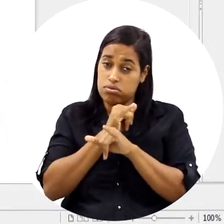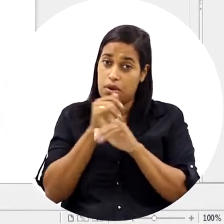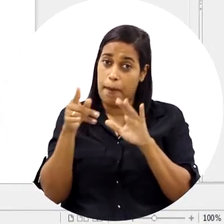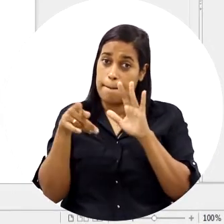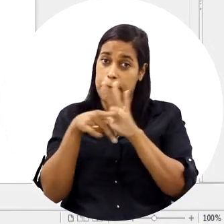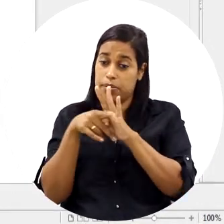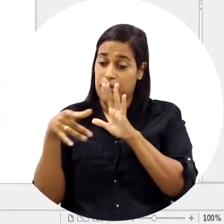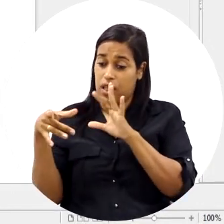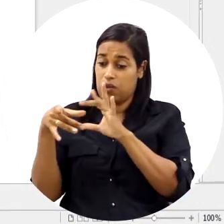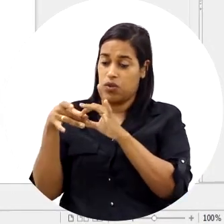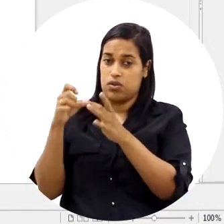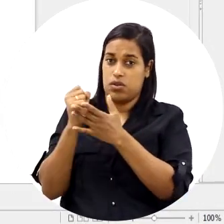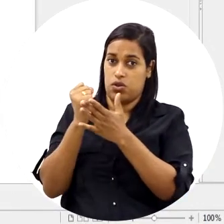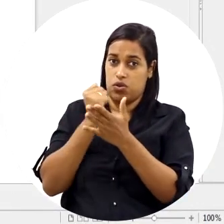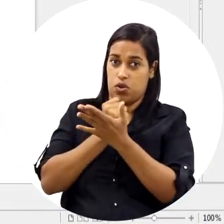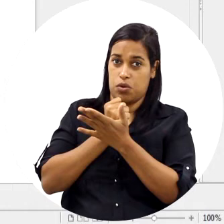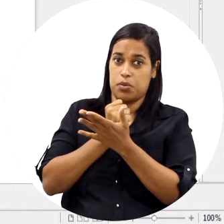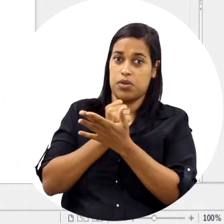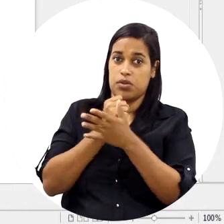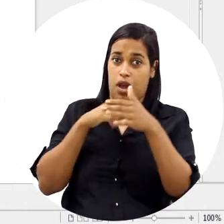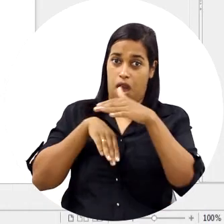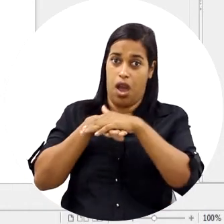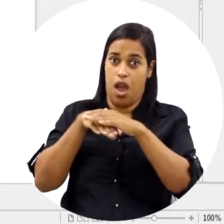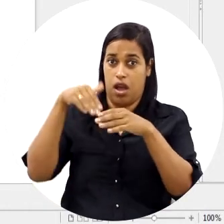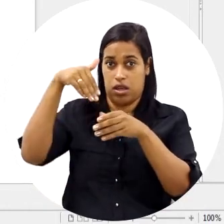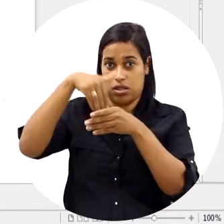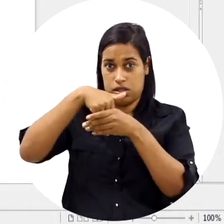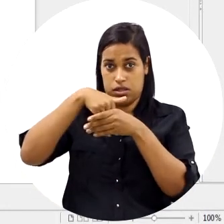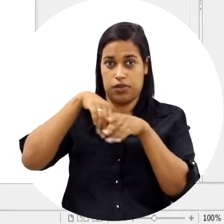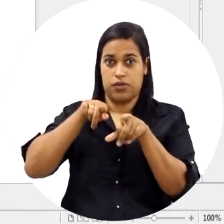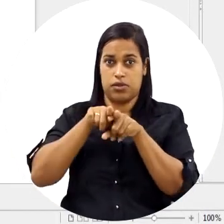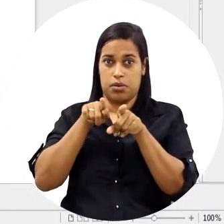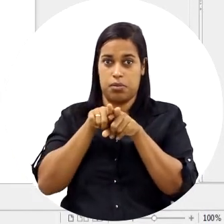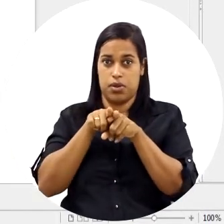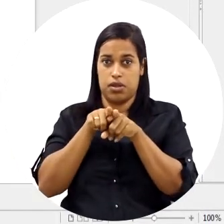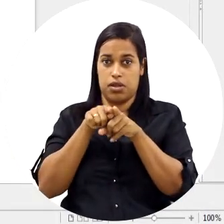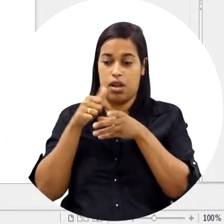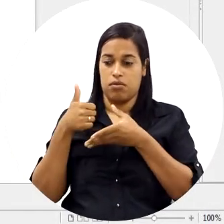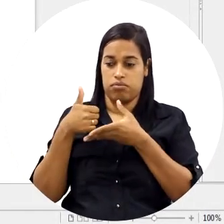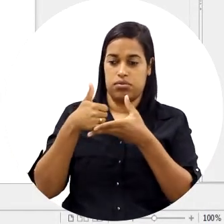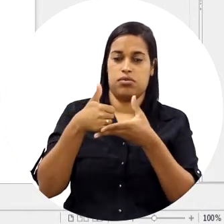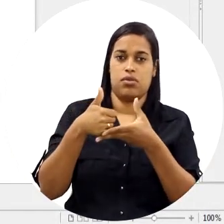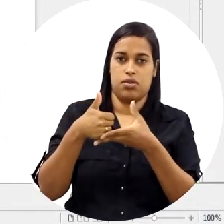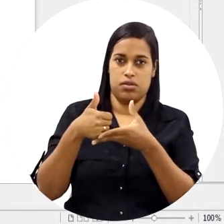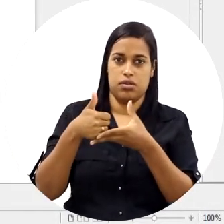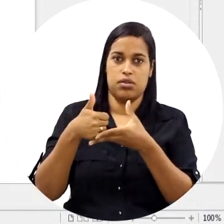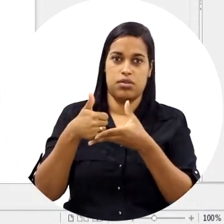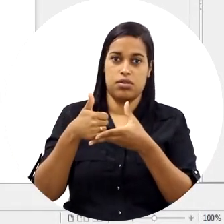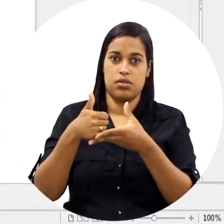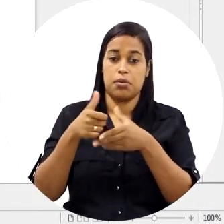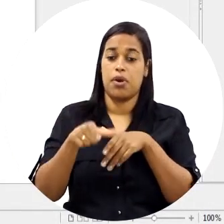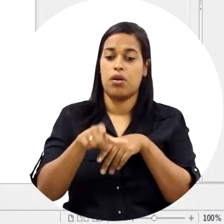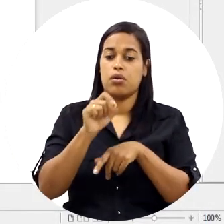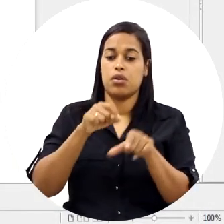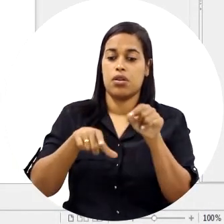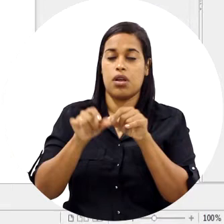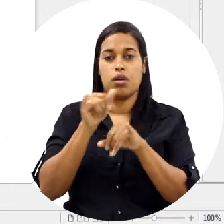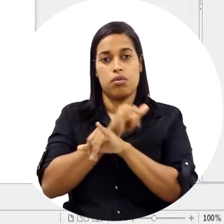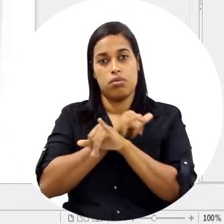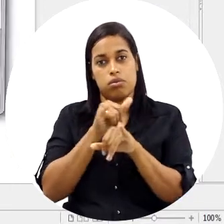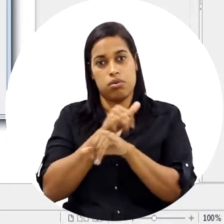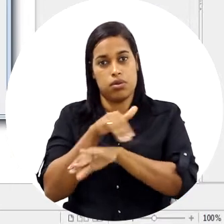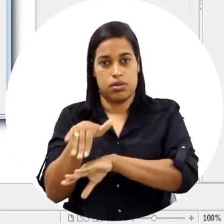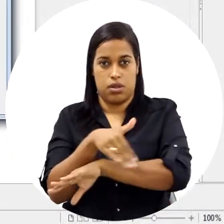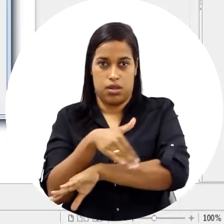documento. Para isso, a gente vem aqui no menu Arquivo, opção Assistentes e a opção Fonte de Dados de